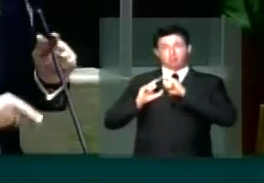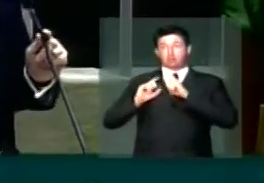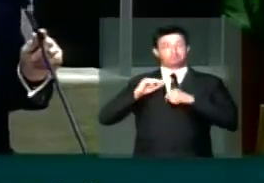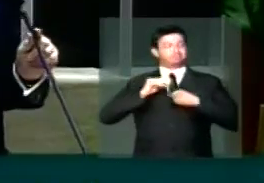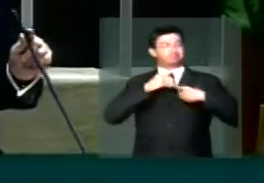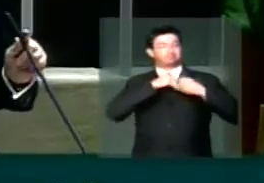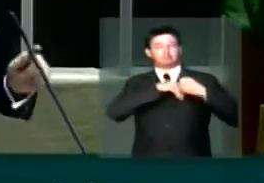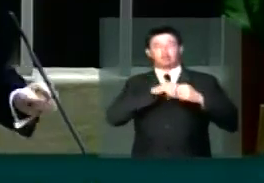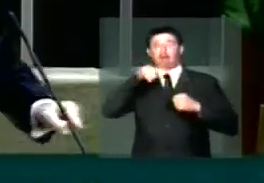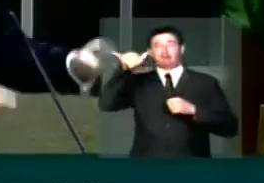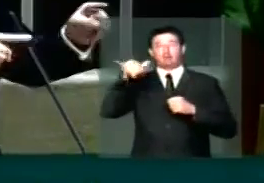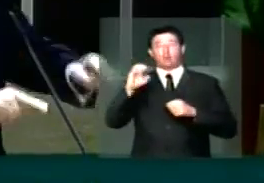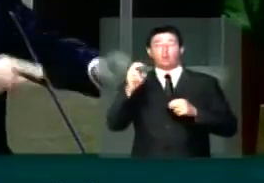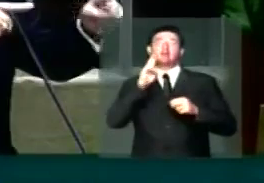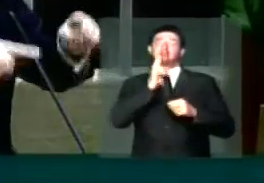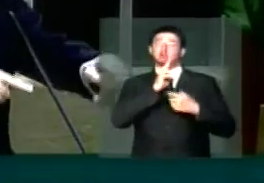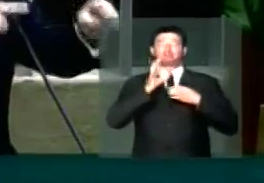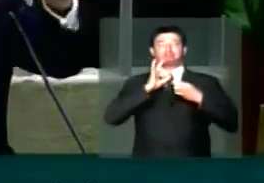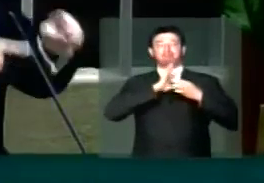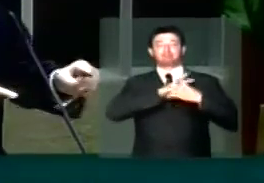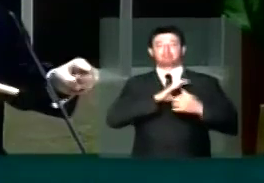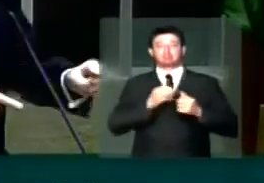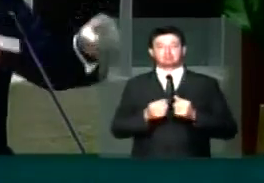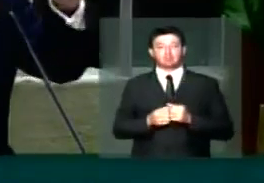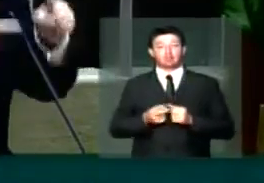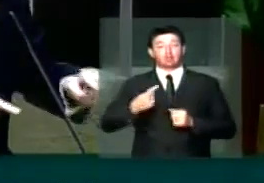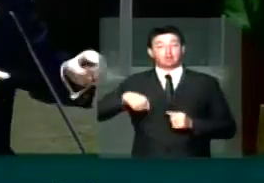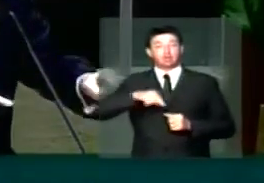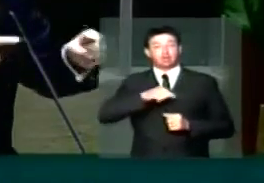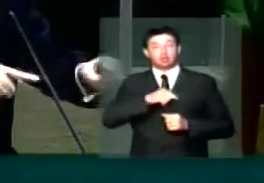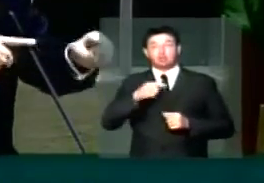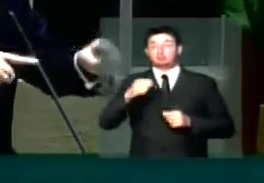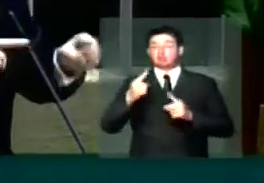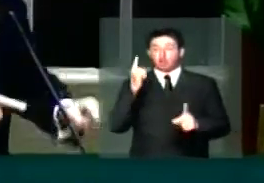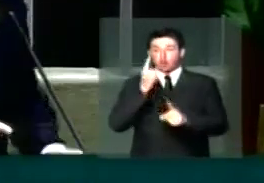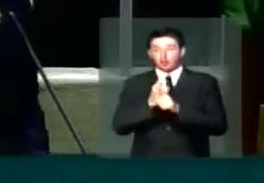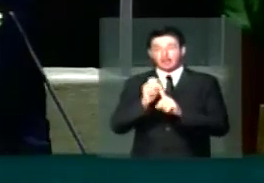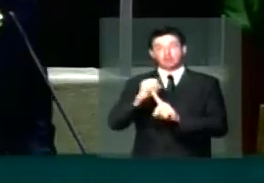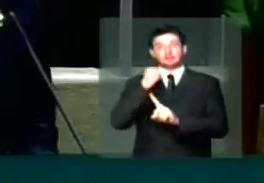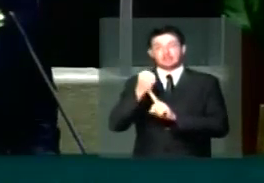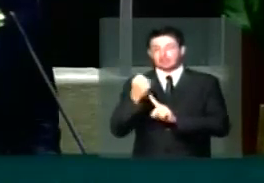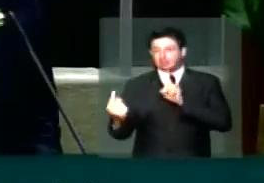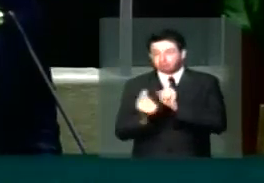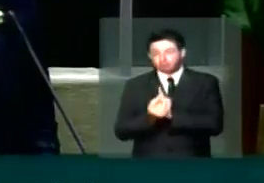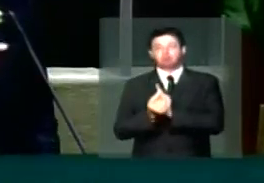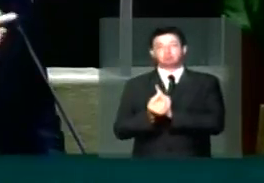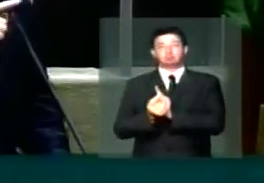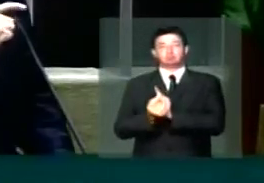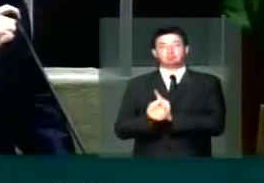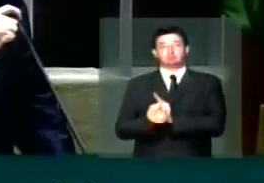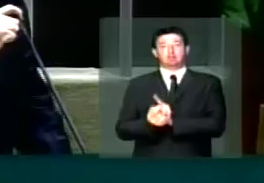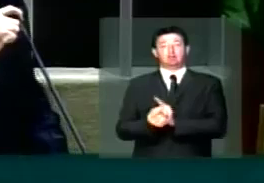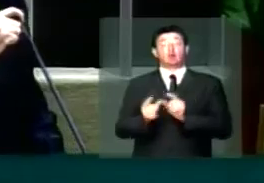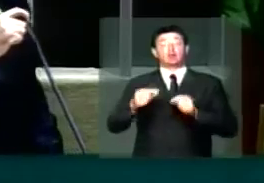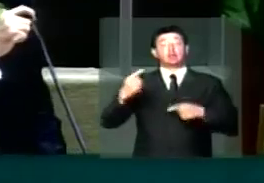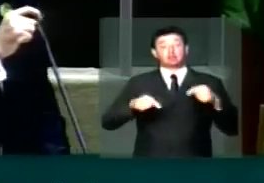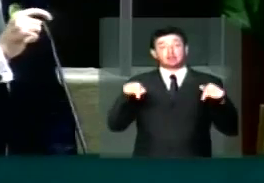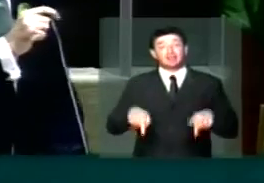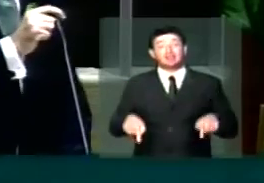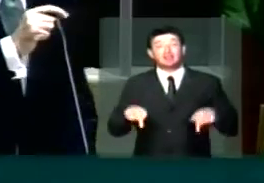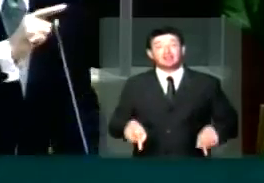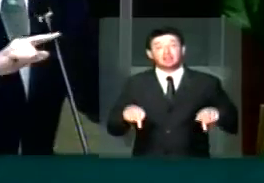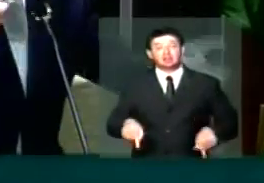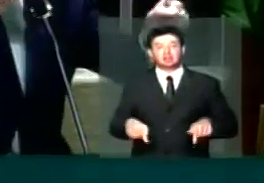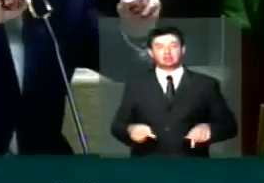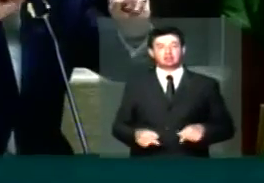ou mesmo no restaurante. Nós precisamos encontrar com a sociedade a sua pauta. O que está em discussão aqui